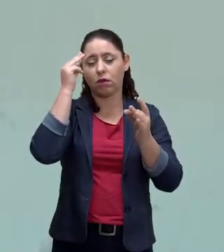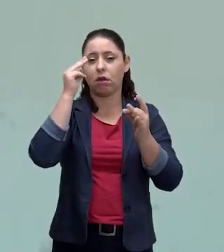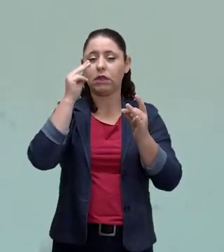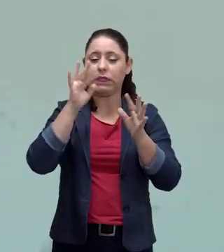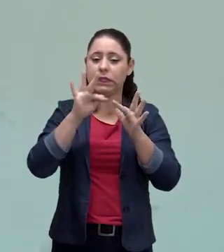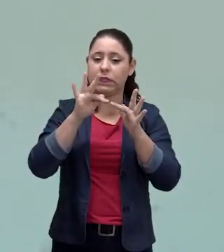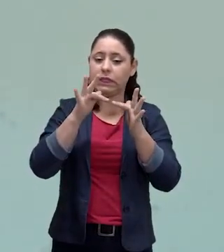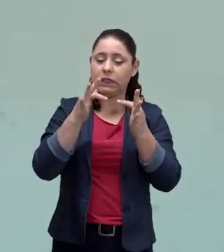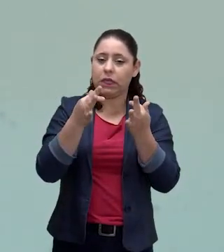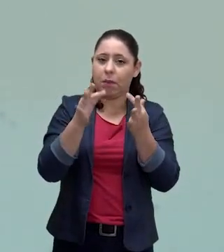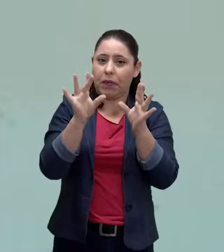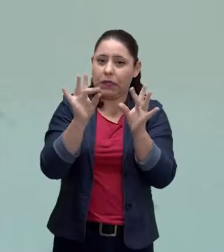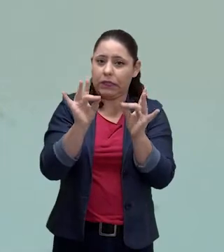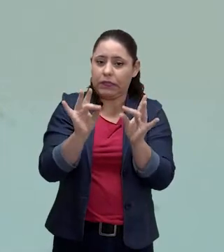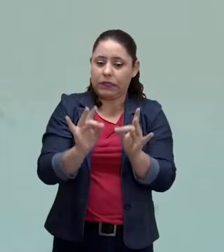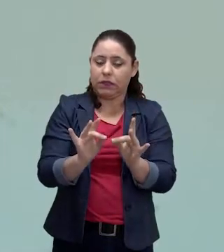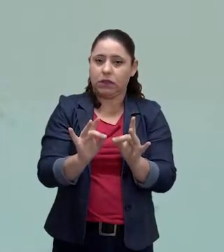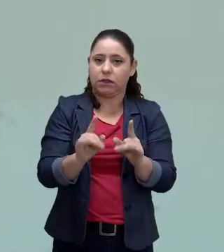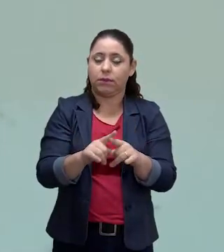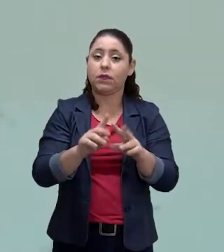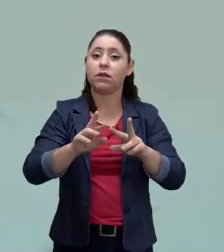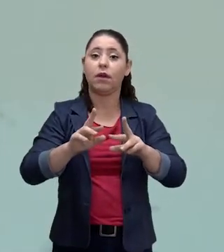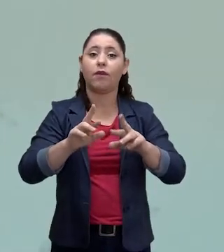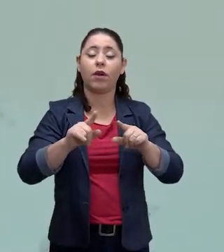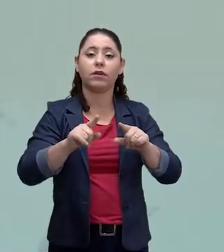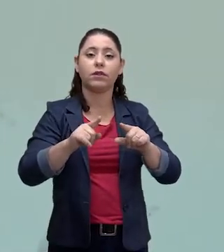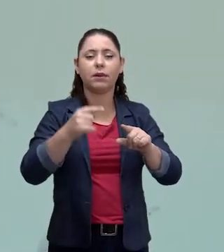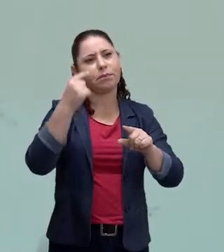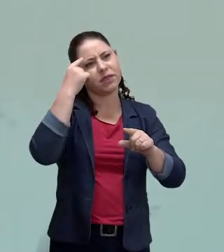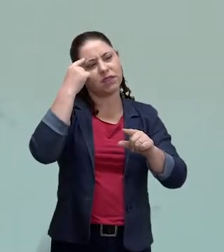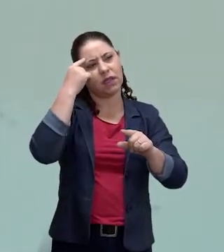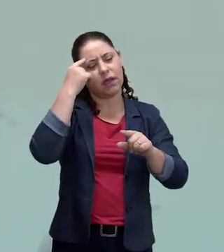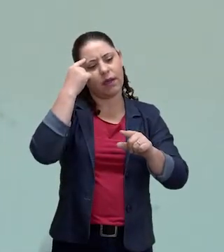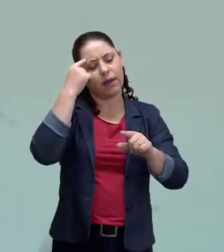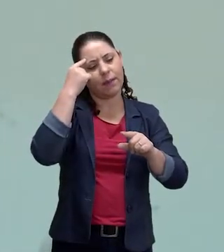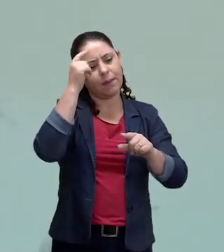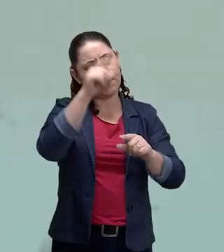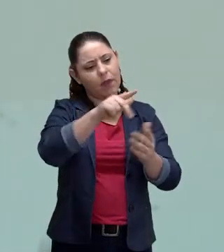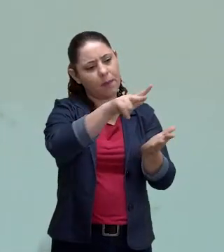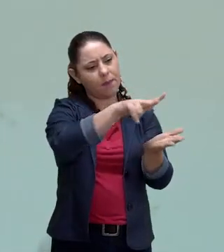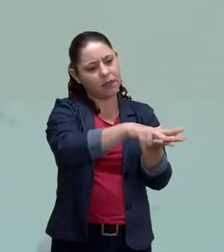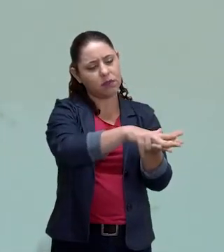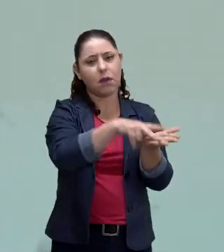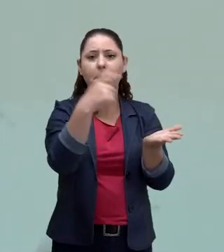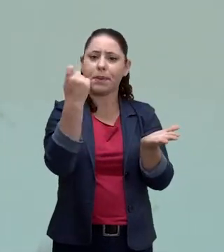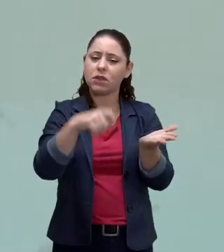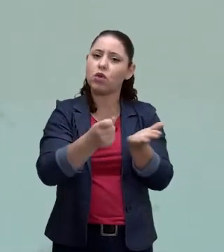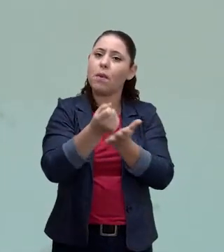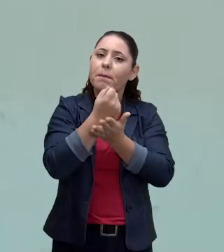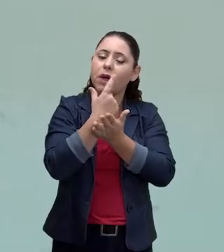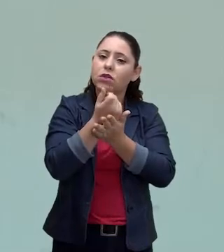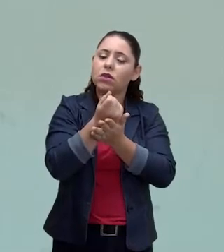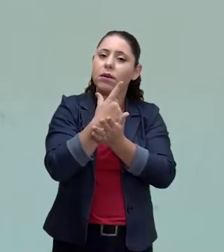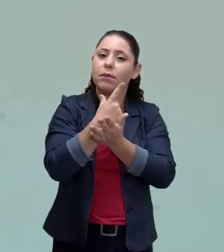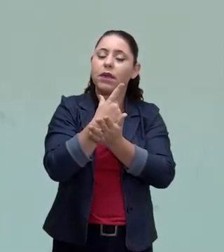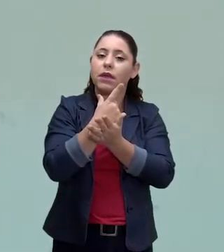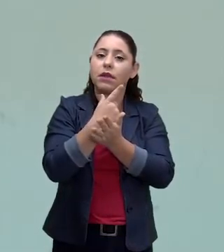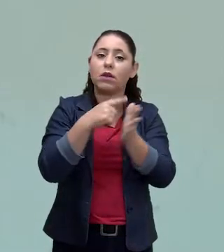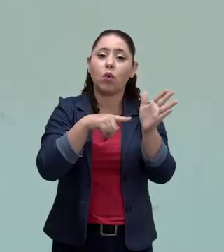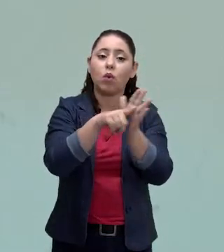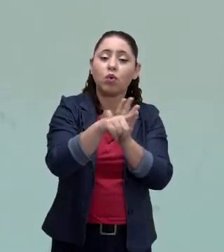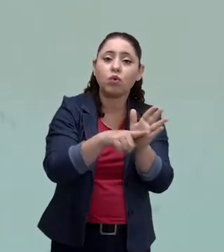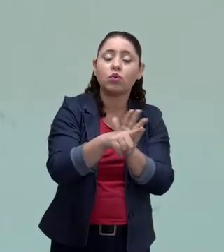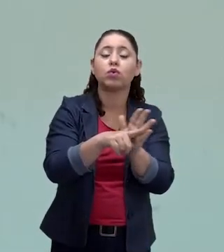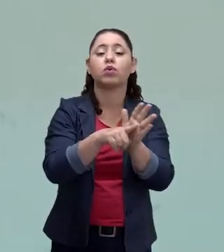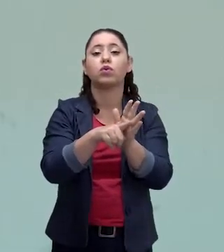muito delicada, é diferente de você imaginar um paciente que precisa de um medicamento ou de uma consulta que ele